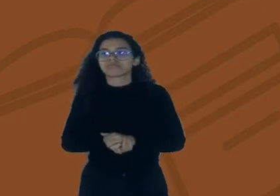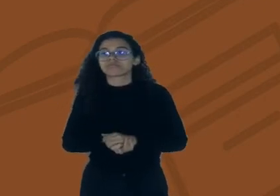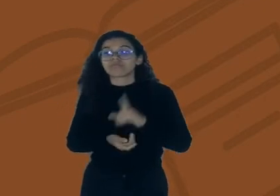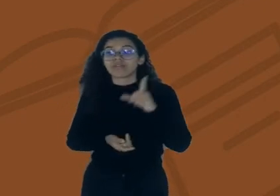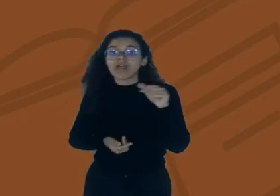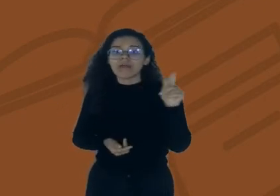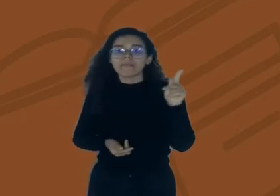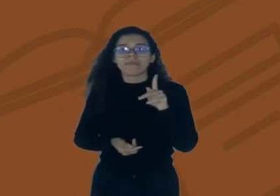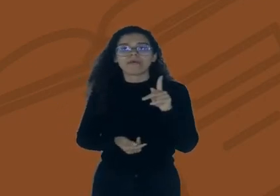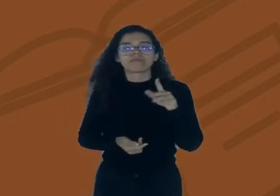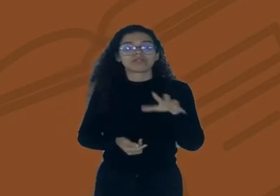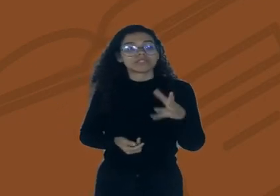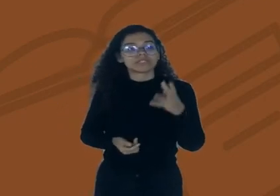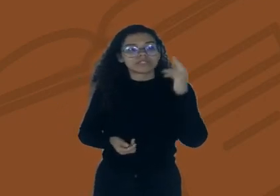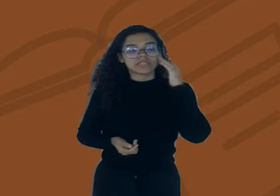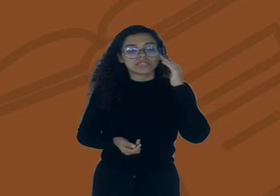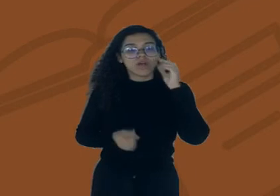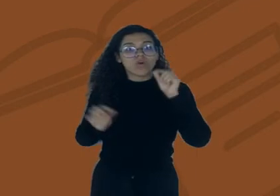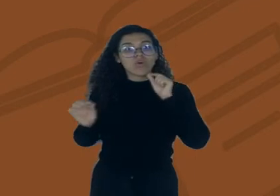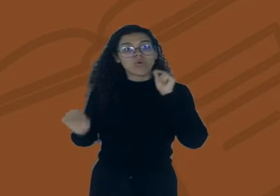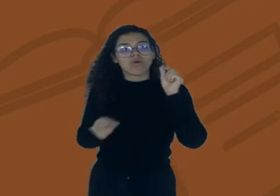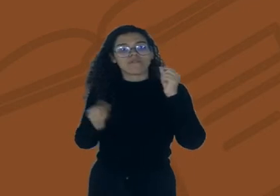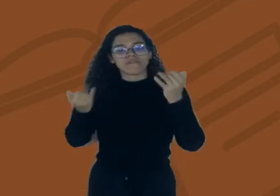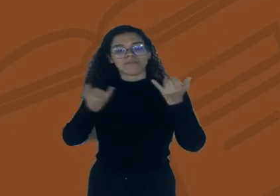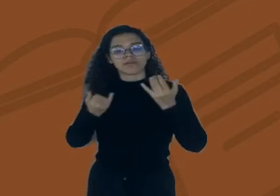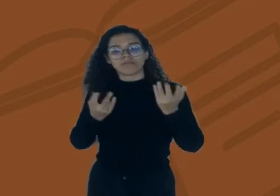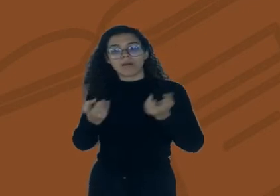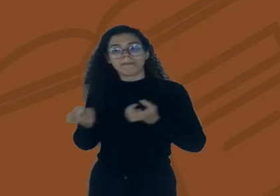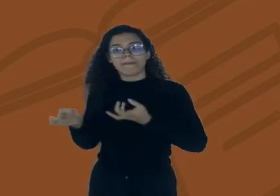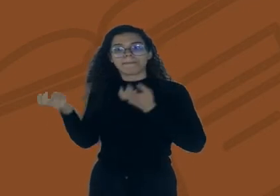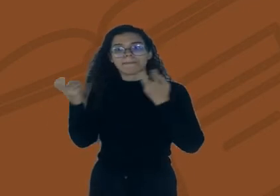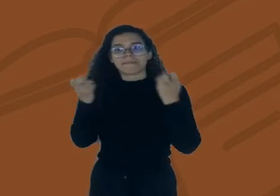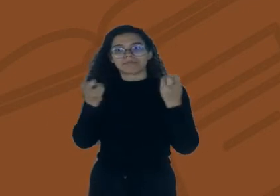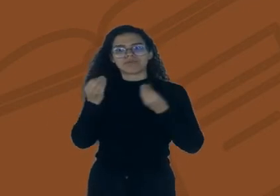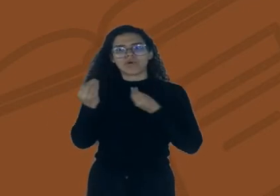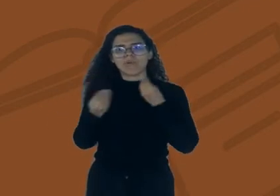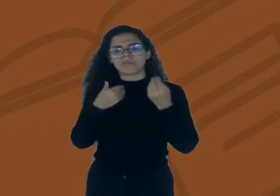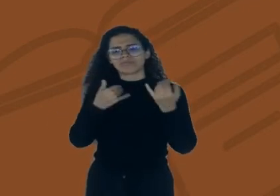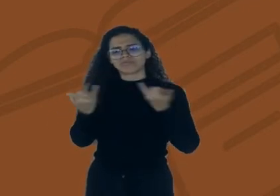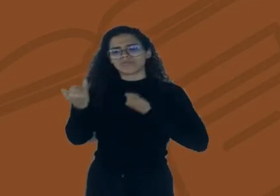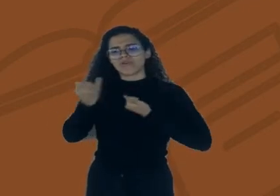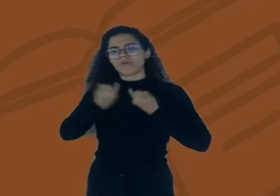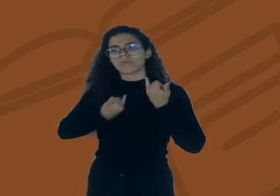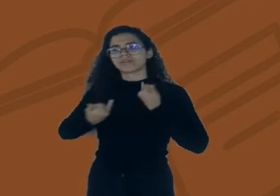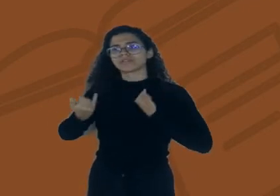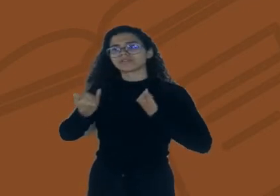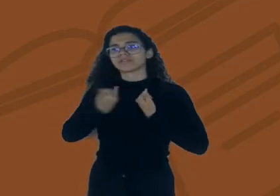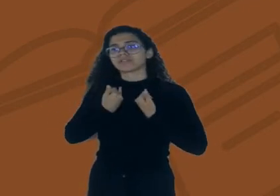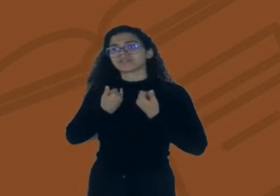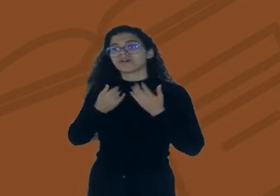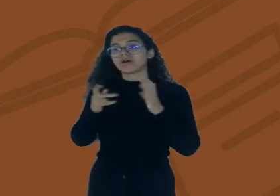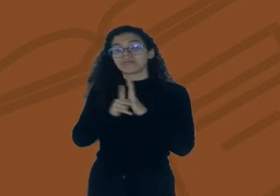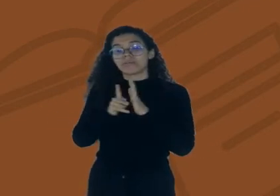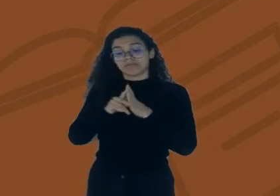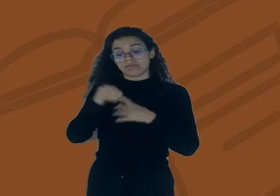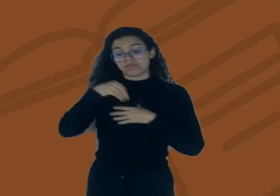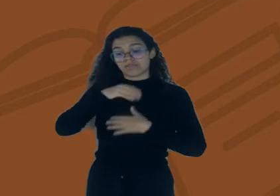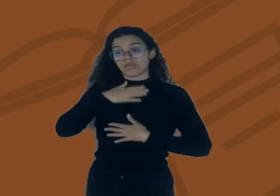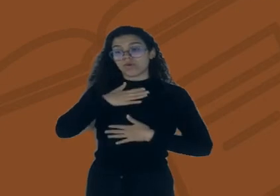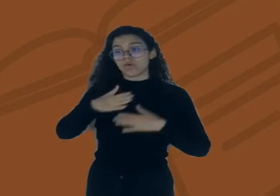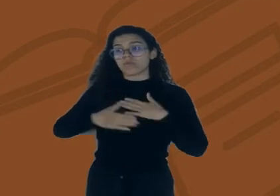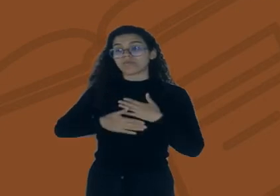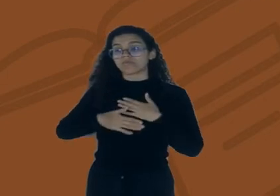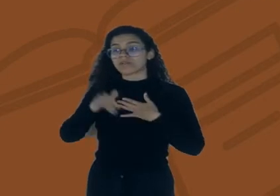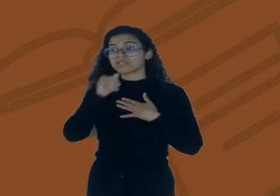informações. Do meio externo, por exemplo. Professor, como é que eu capto informação, o sistema nervoso capta informação do meio interno? Vamos supor